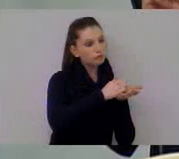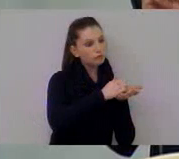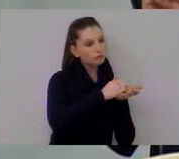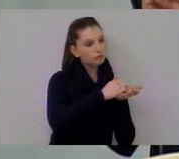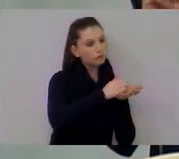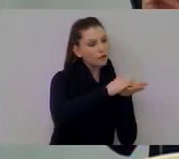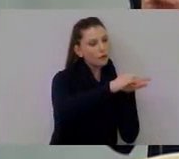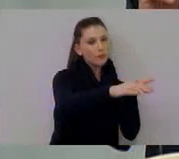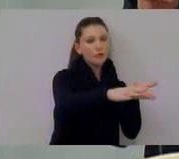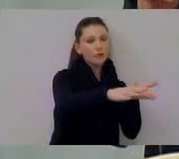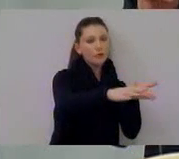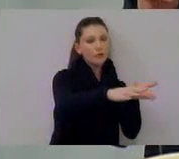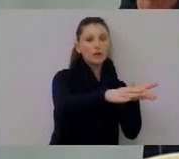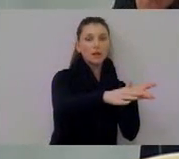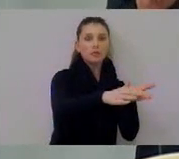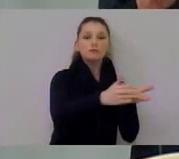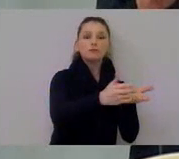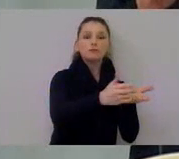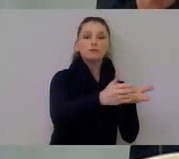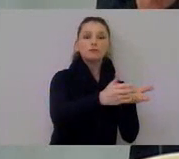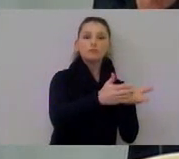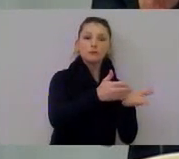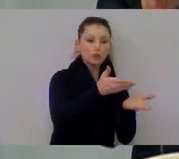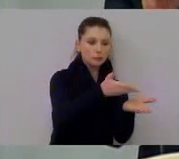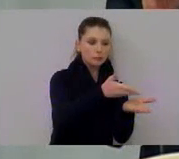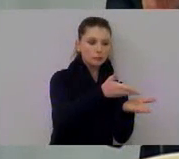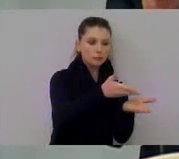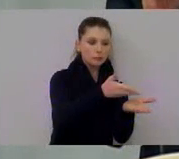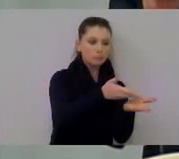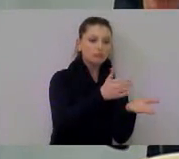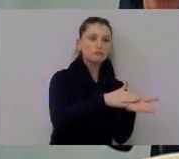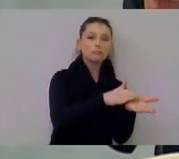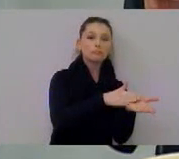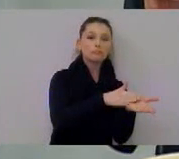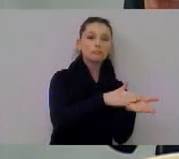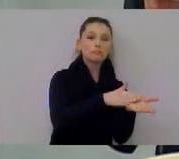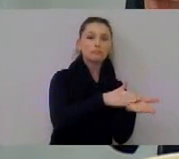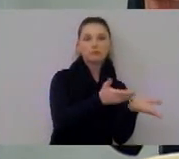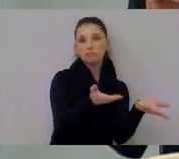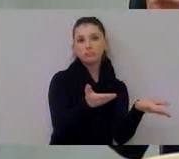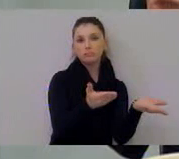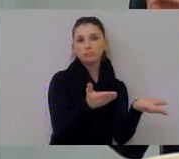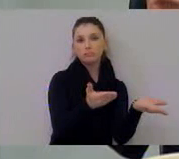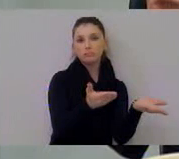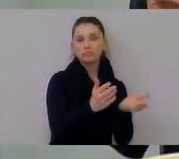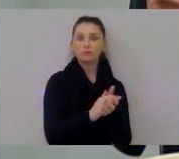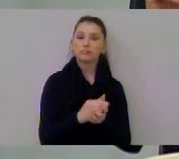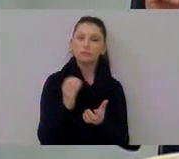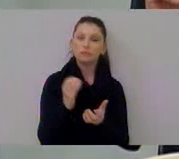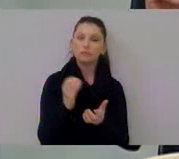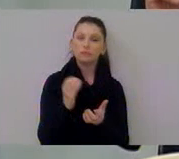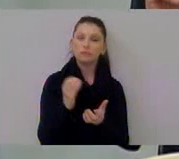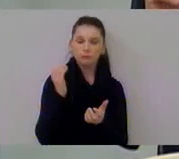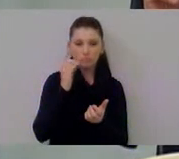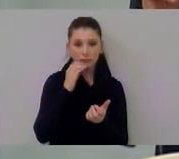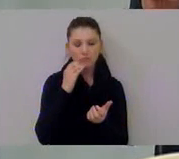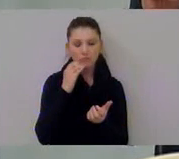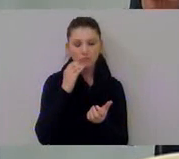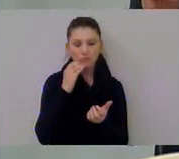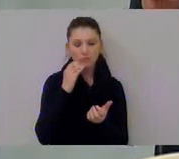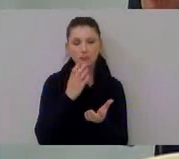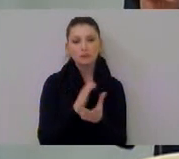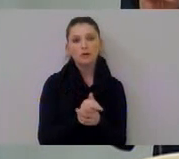imediatamente. Então, tenho certeza que as enfermeiras ali, elas